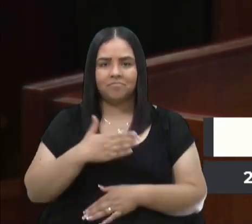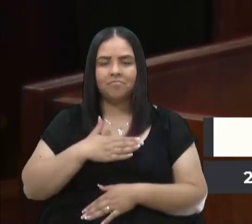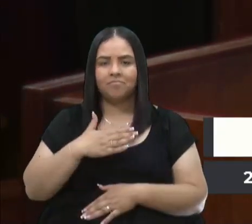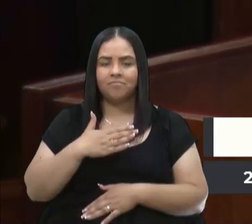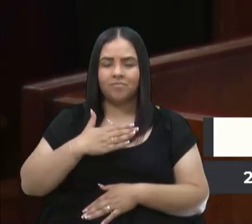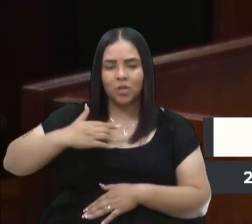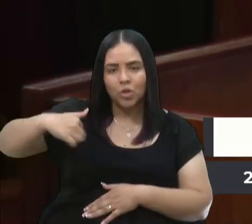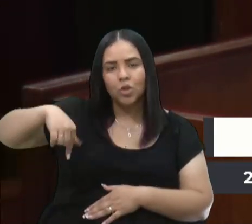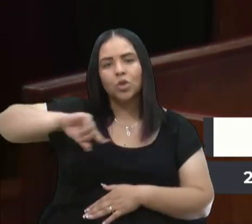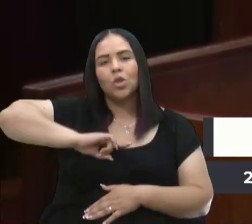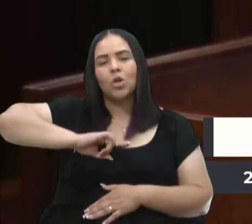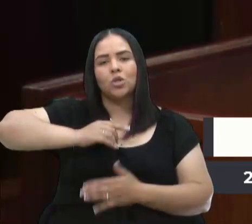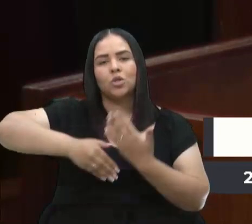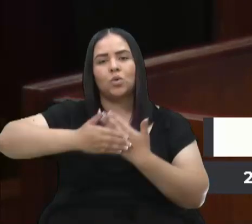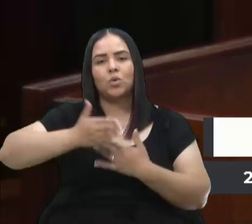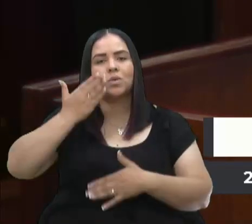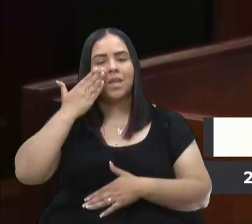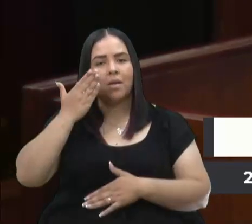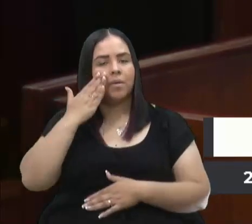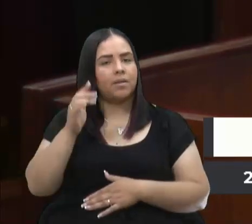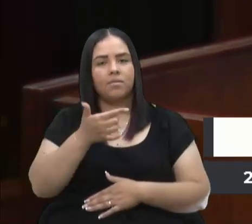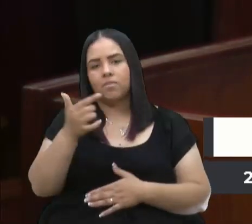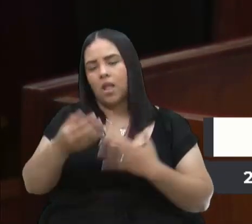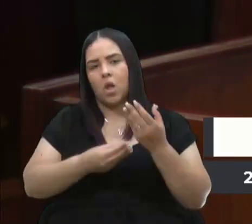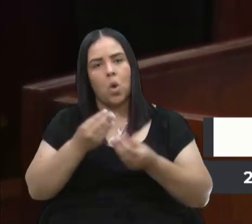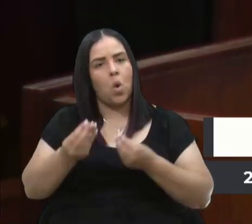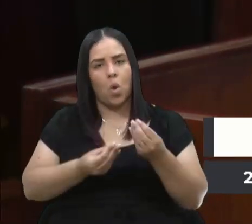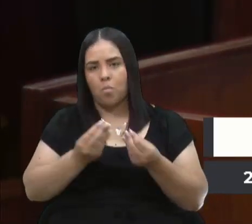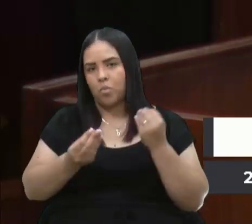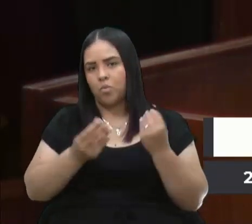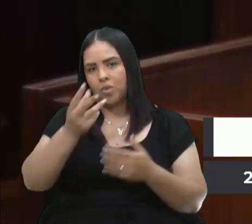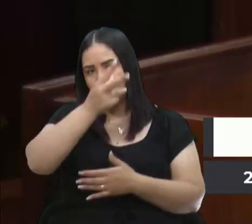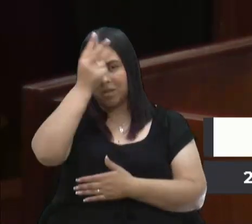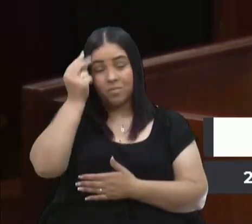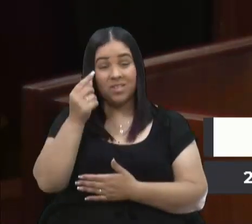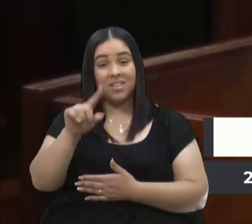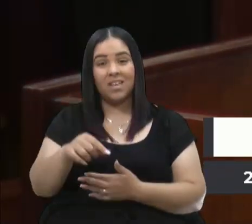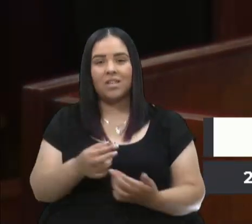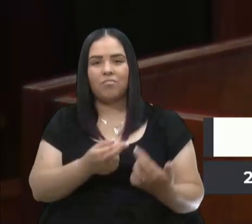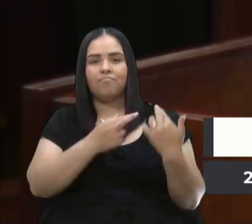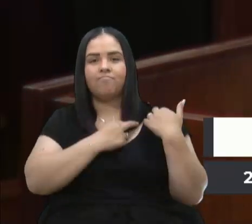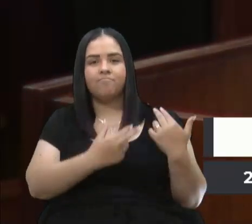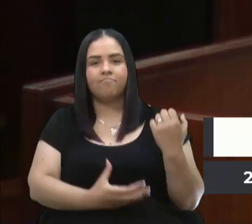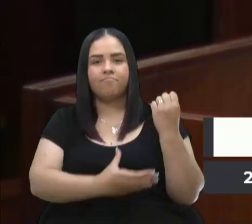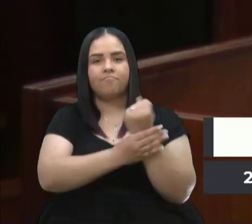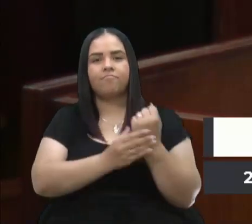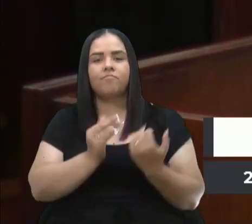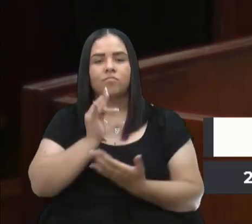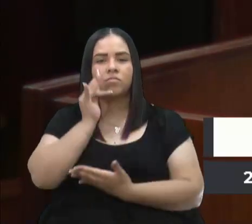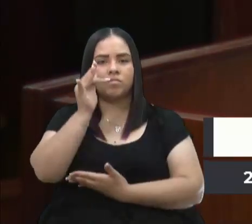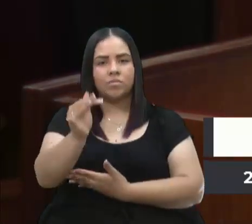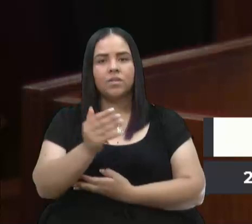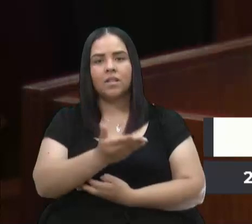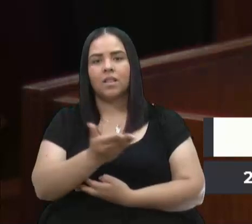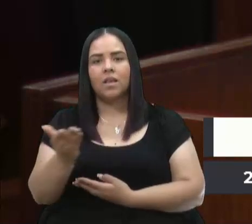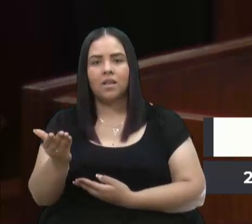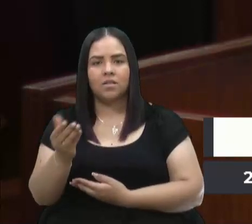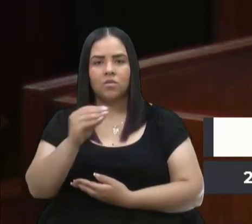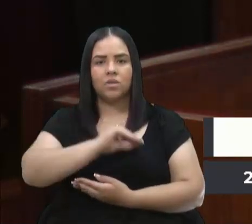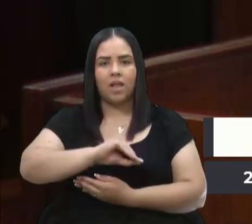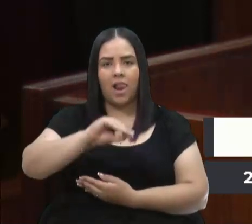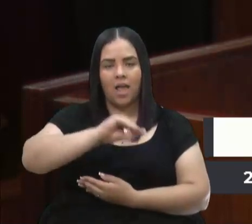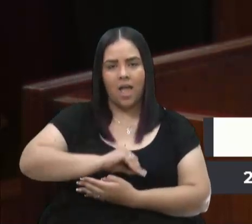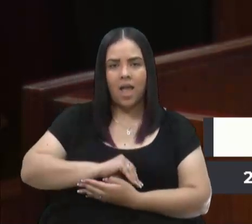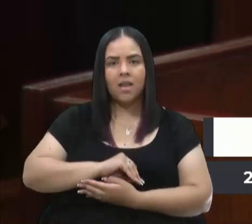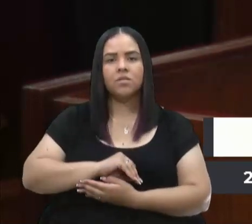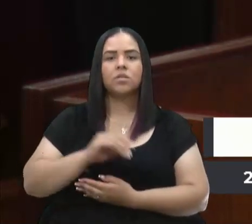sabemos que não é viável para o município. É com a responsabilidade de garantir o futuro dos servidores, dos salários,